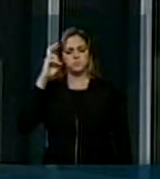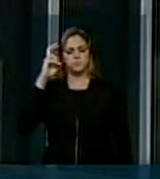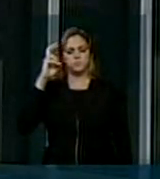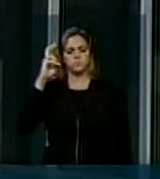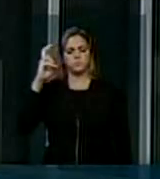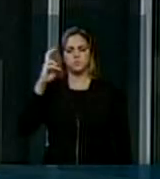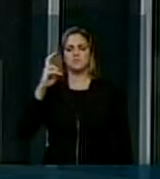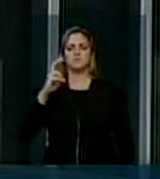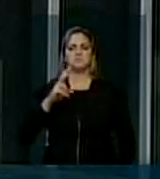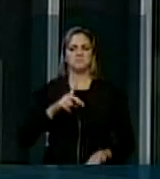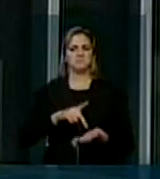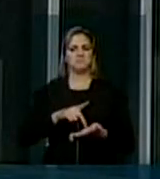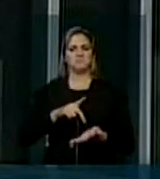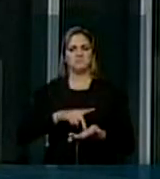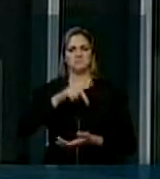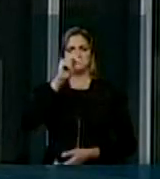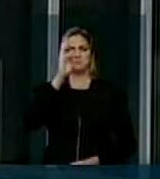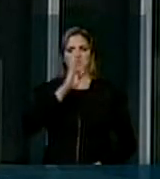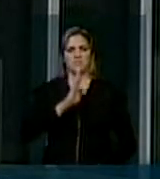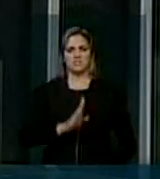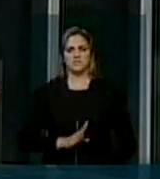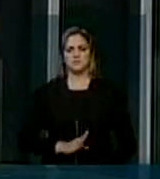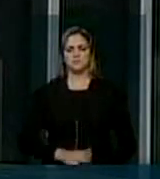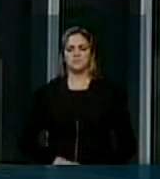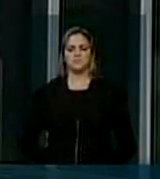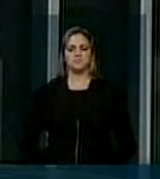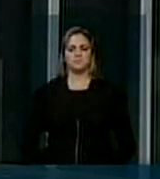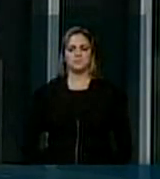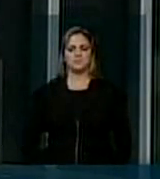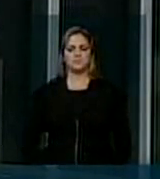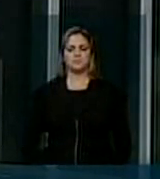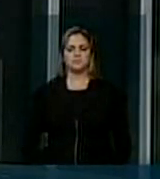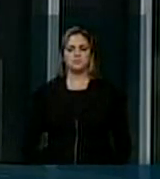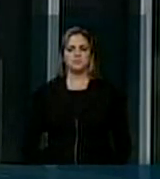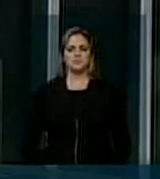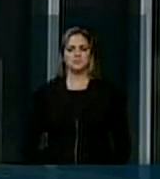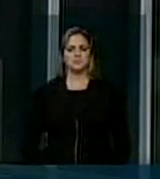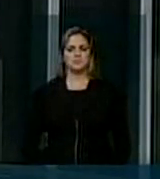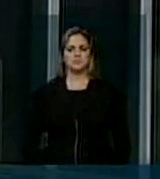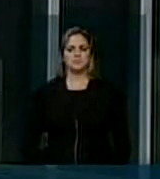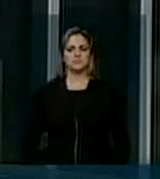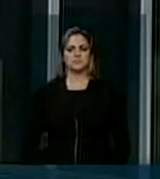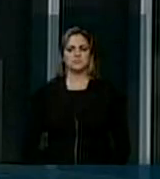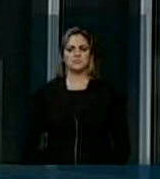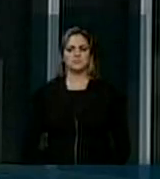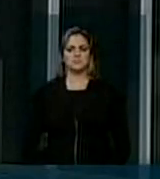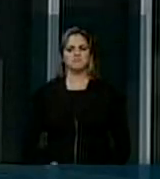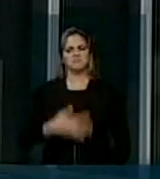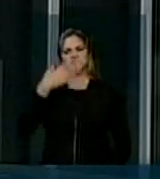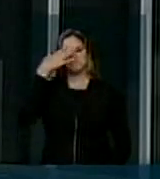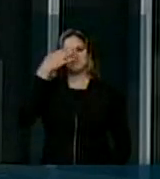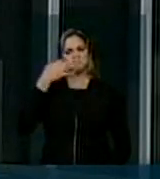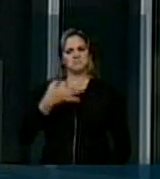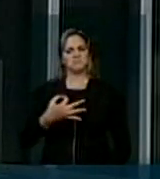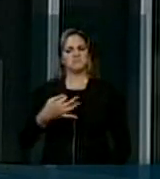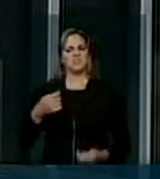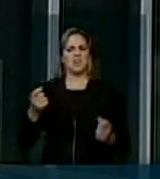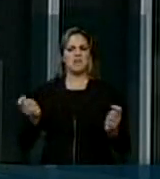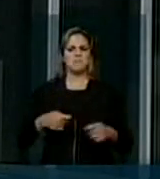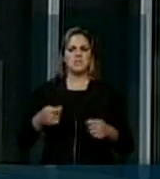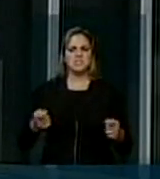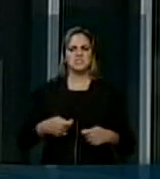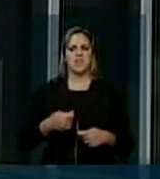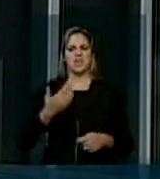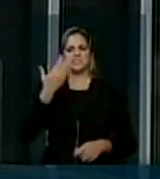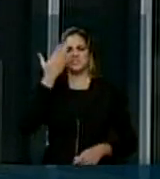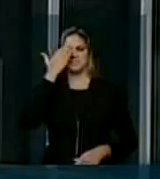mais brilhantes do nosso país. É de uma coerência, de uma capacidade de uma